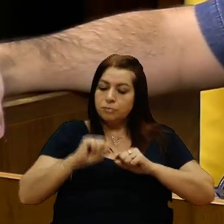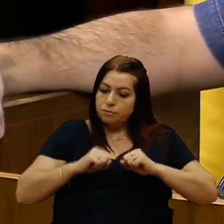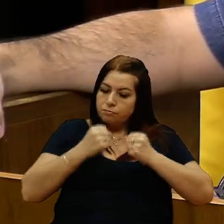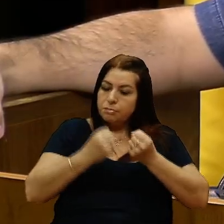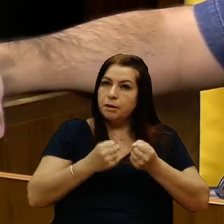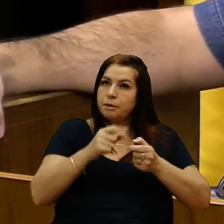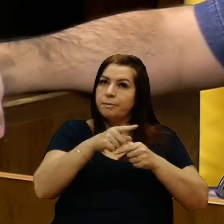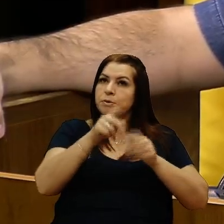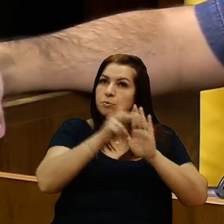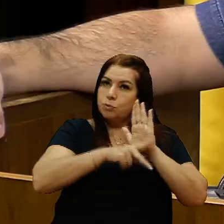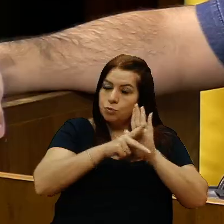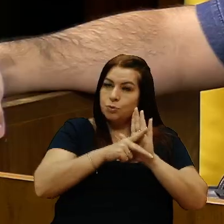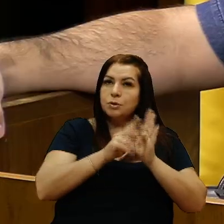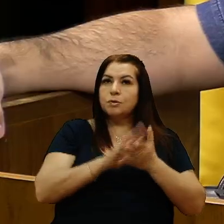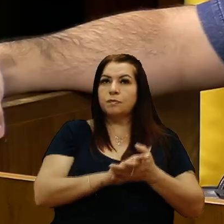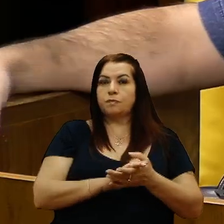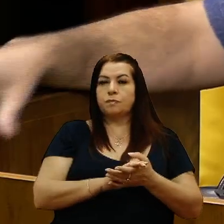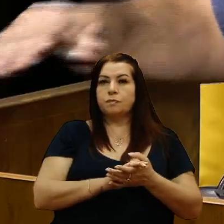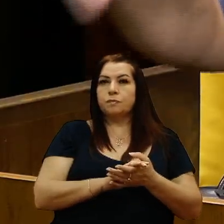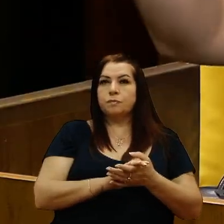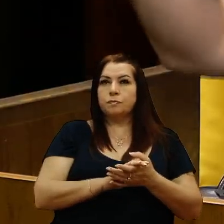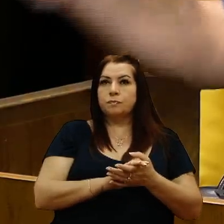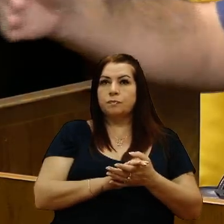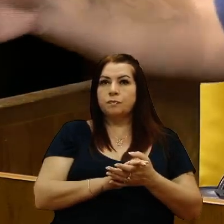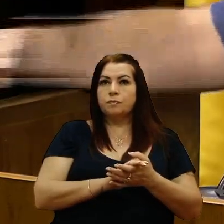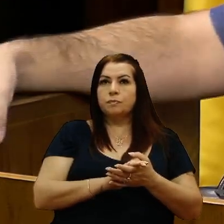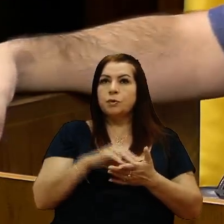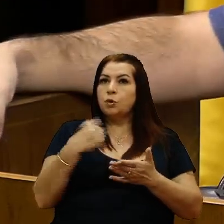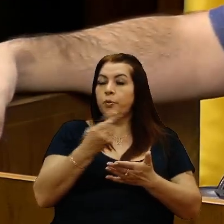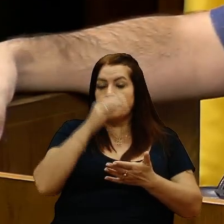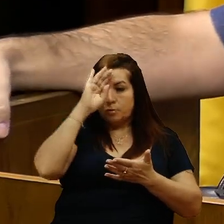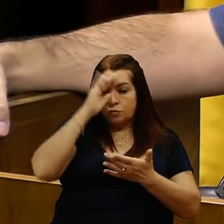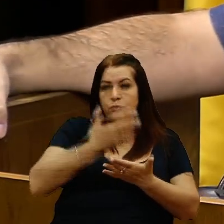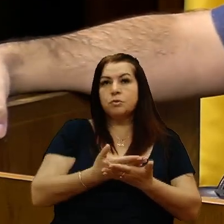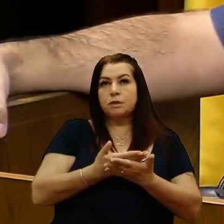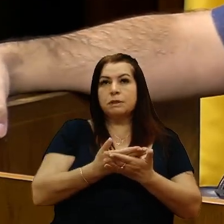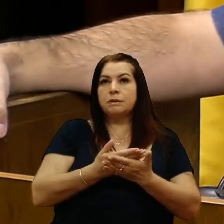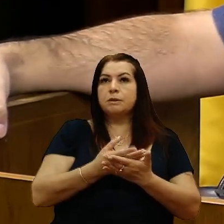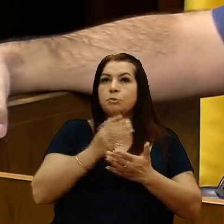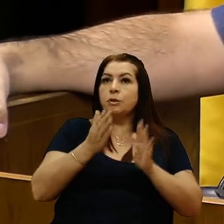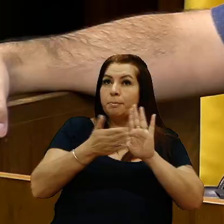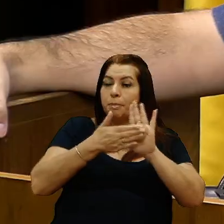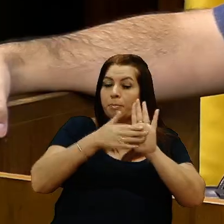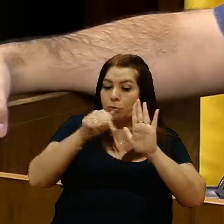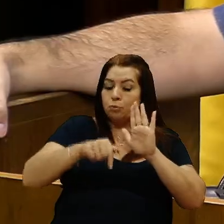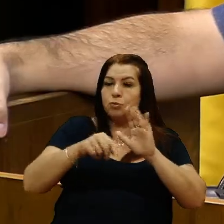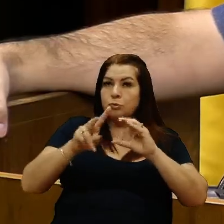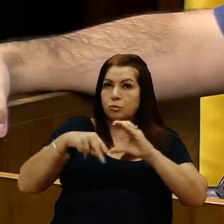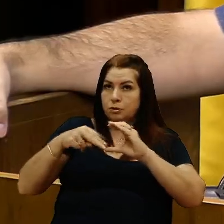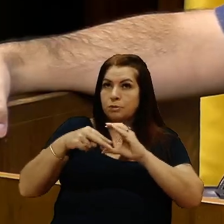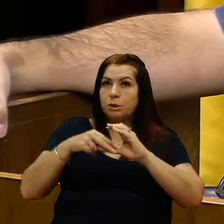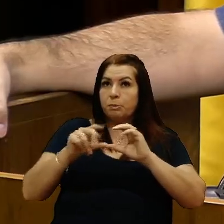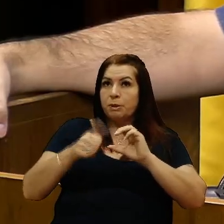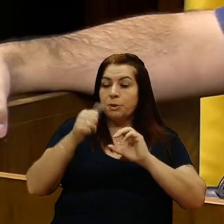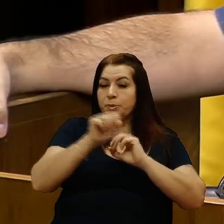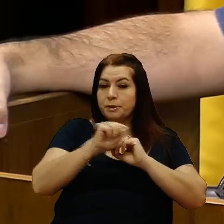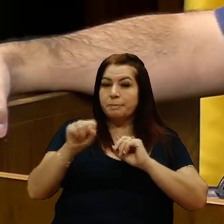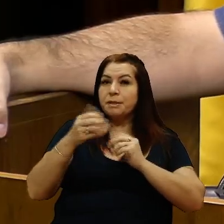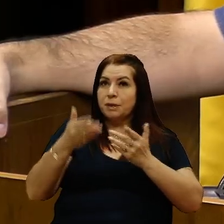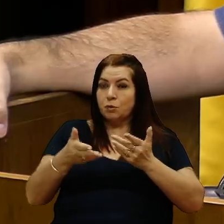projeto, né, que a gente acreditou e a gente está colocando em pauta hoje aqui na Câmara e no primeiro semestre agora deste